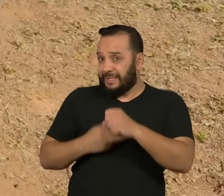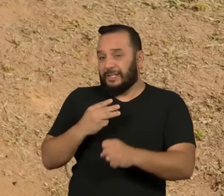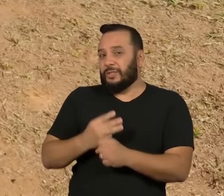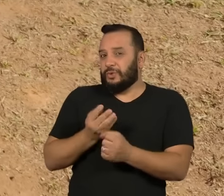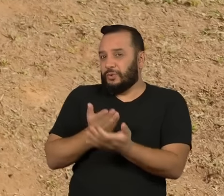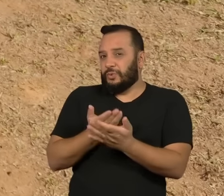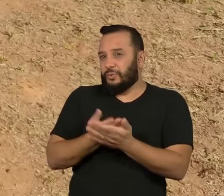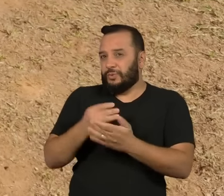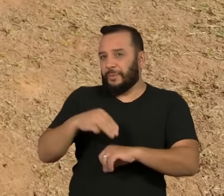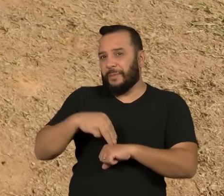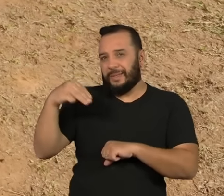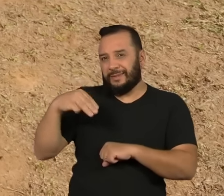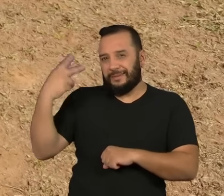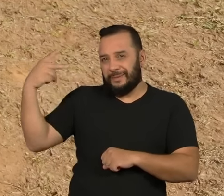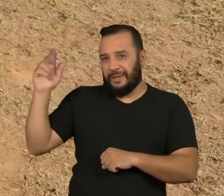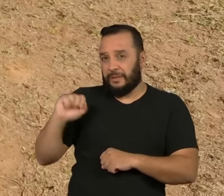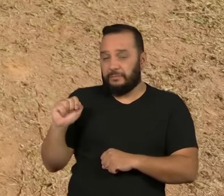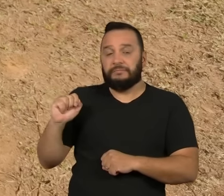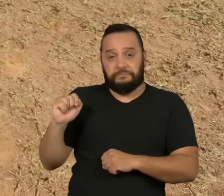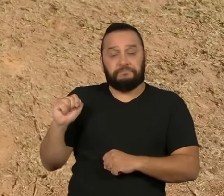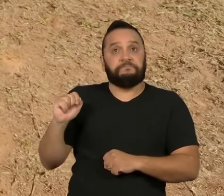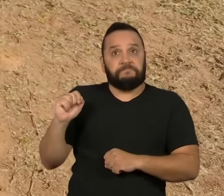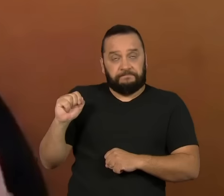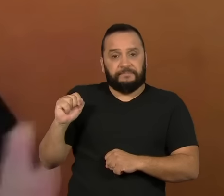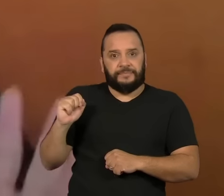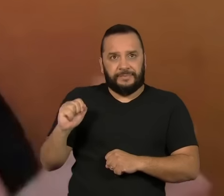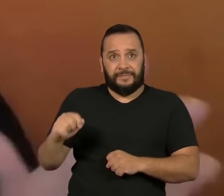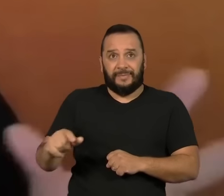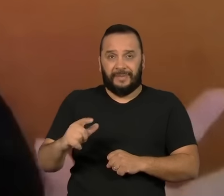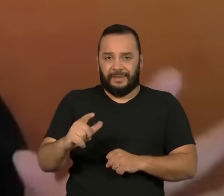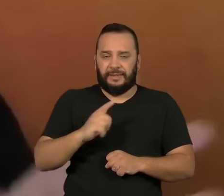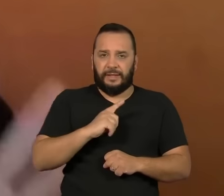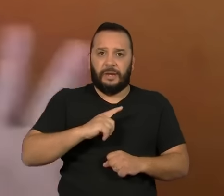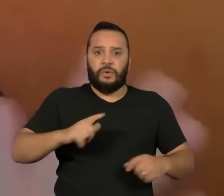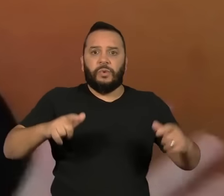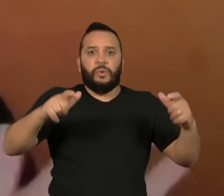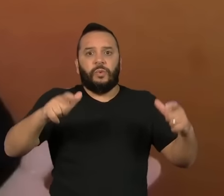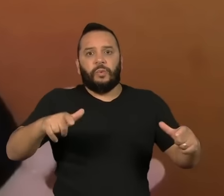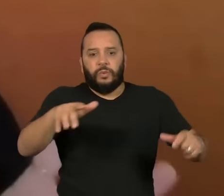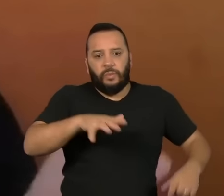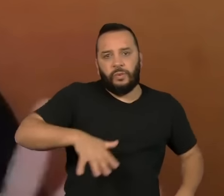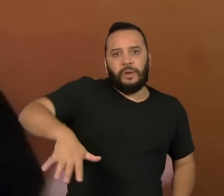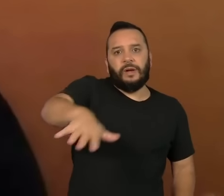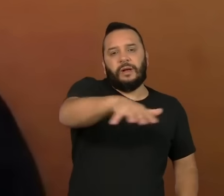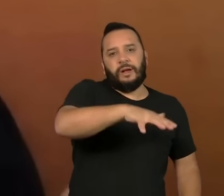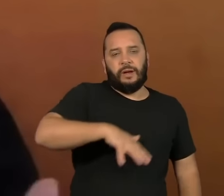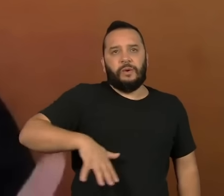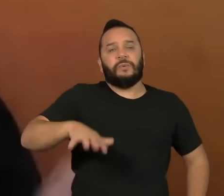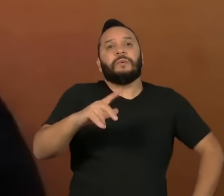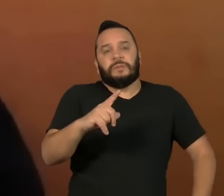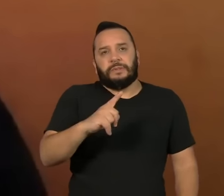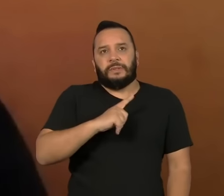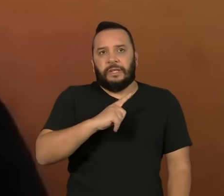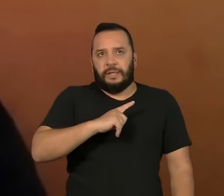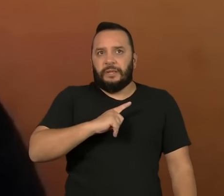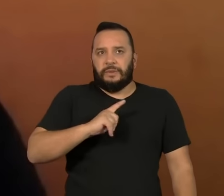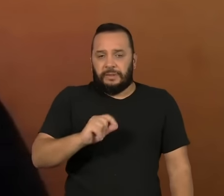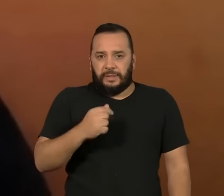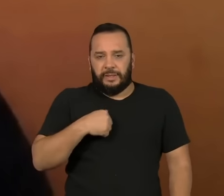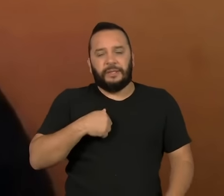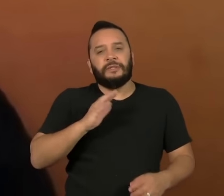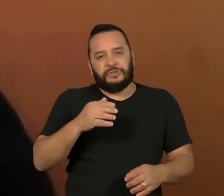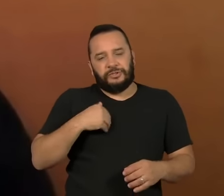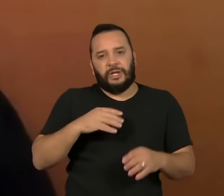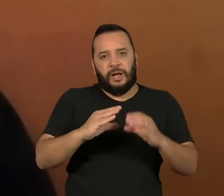mestrado. Se eu tenho uma mancha que é um local onde tem uma grande quantidade de indivíduos, né, nesse caso da